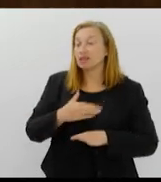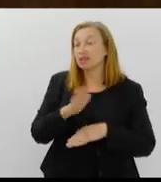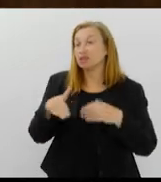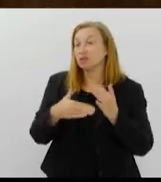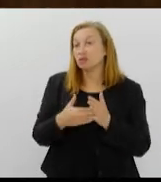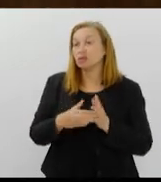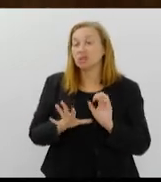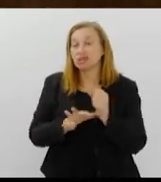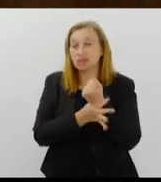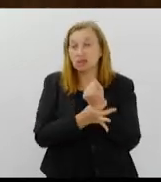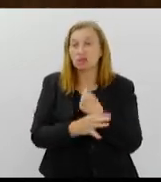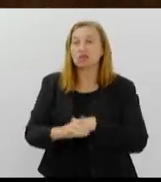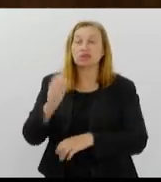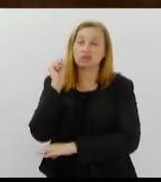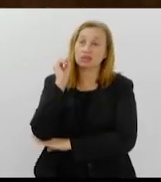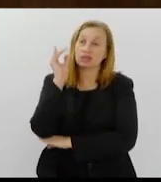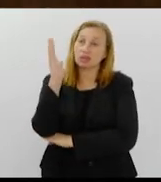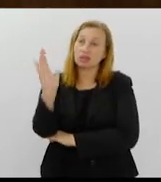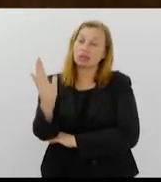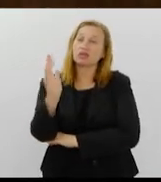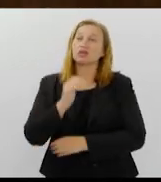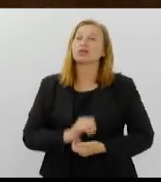de garantir que a natureza